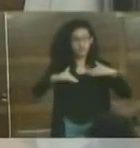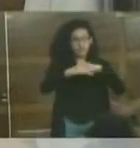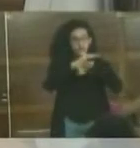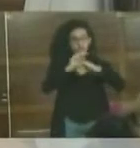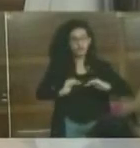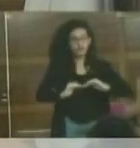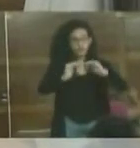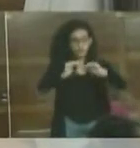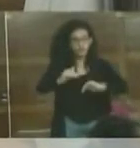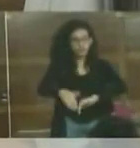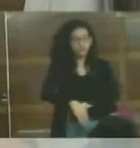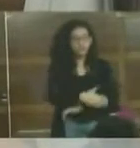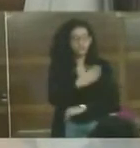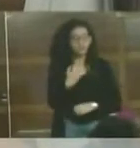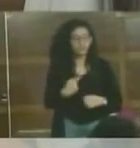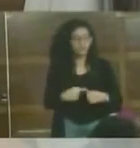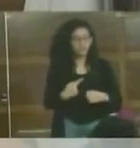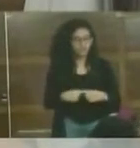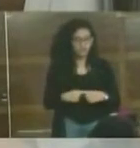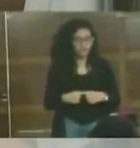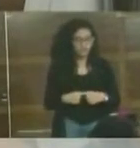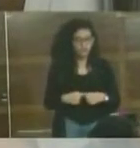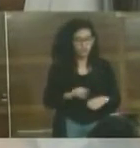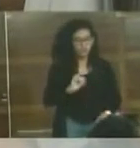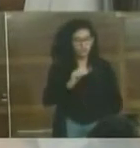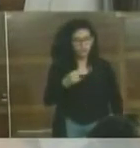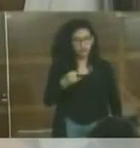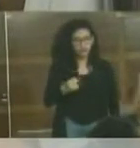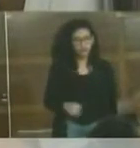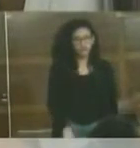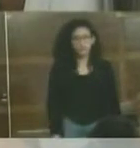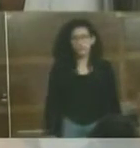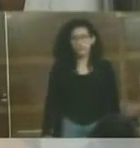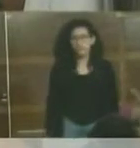ali na rua São Francisco, bairro Japuíba.